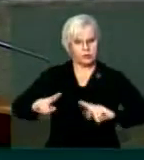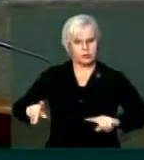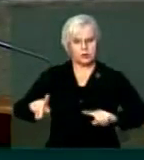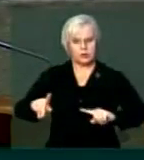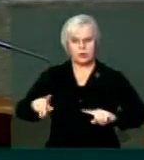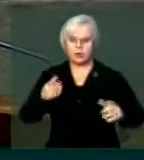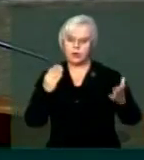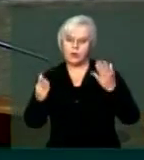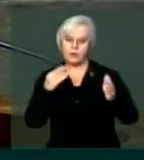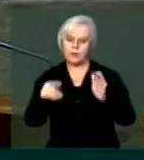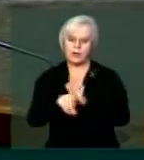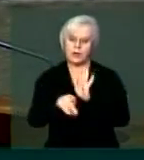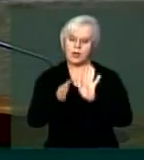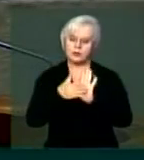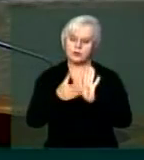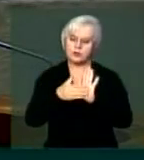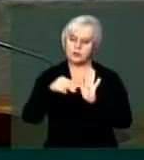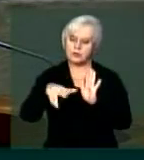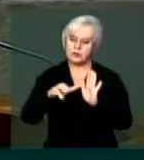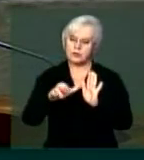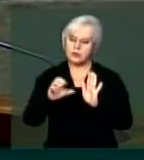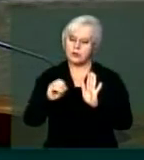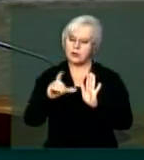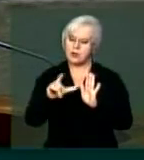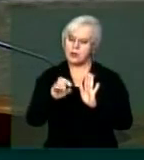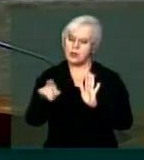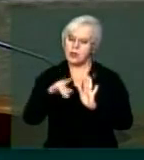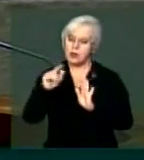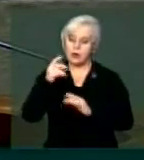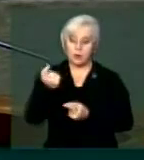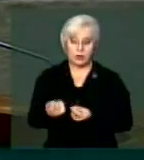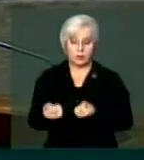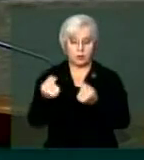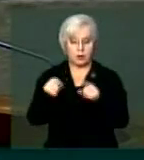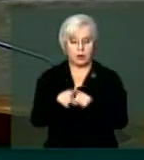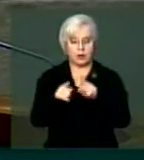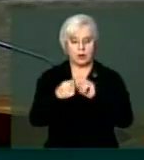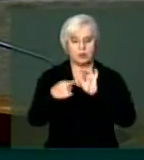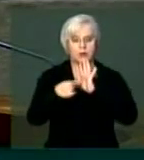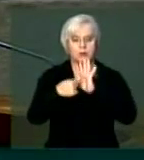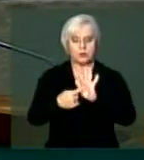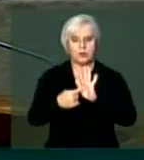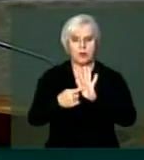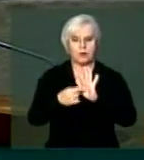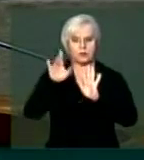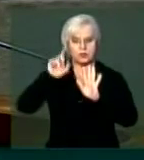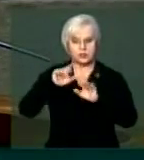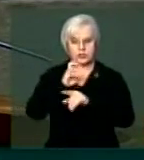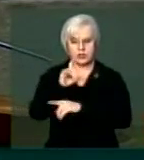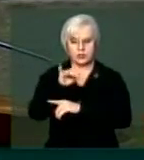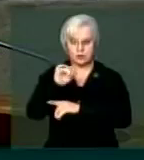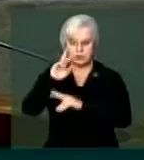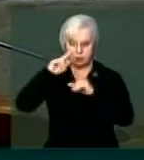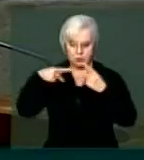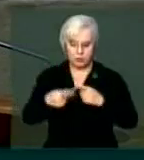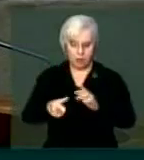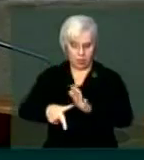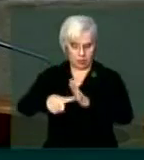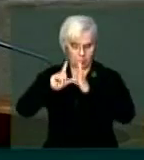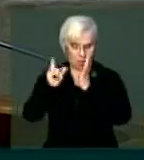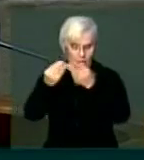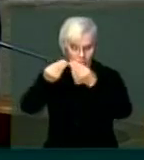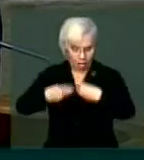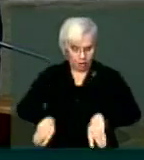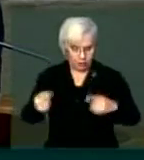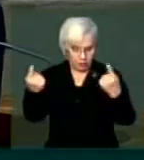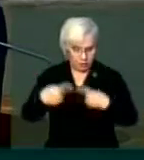da proposta neoliberal na economia, da proposta que representa retrocesso nos direitos civis, nos direitos humanos, na